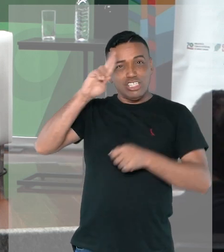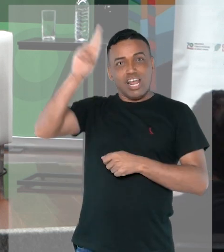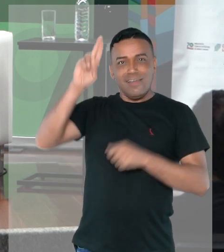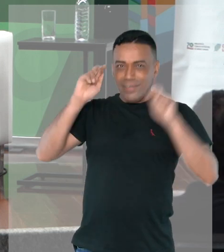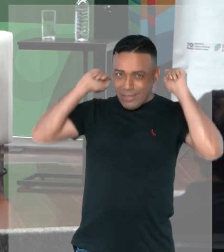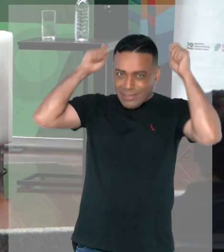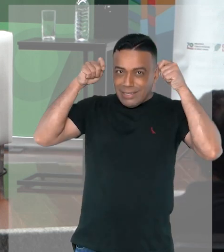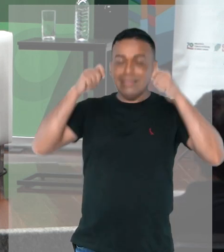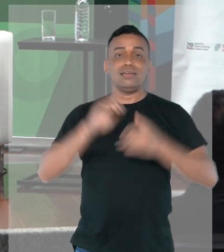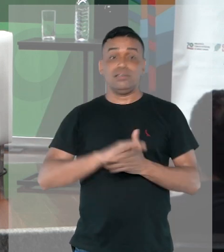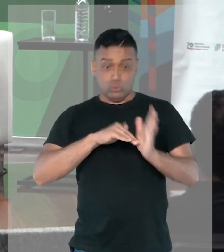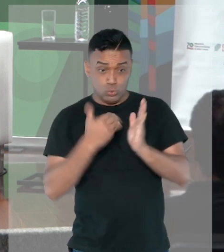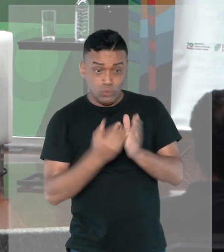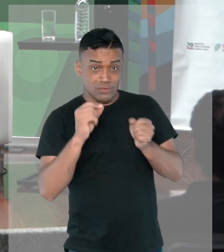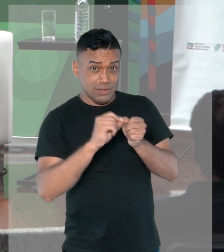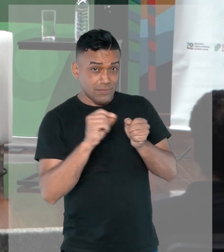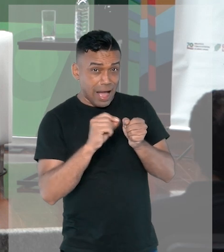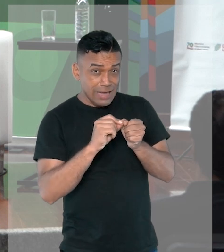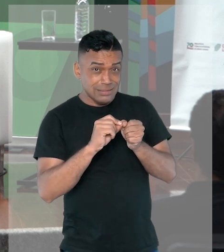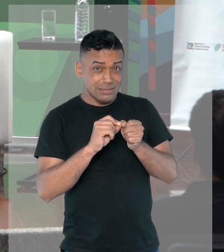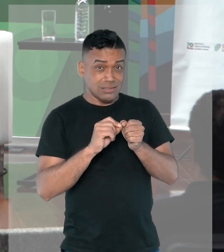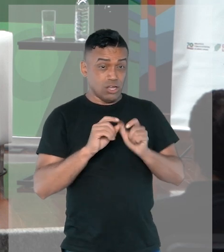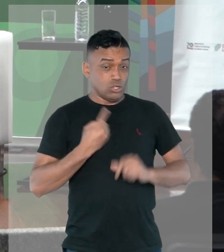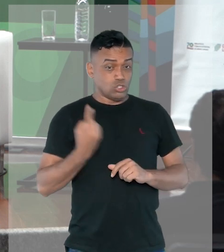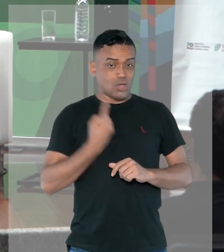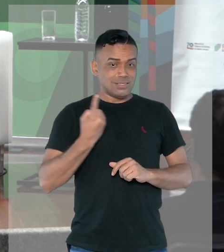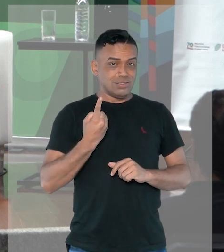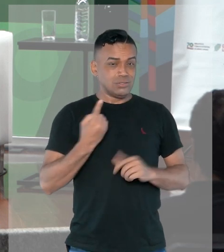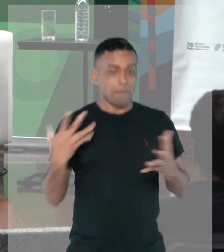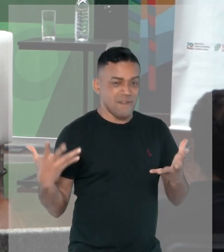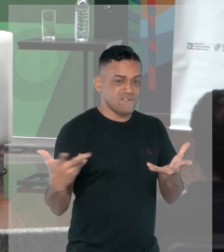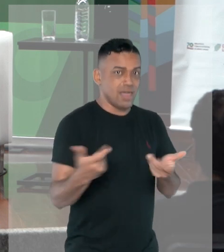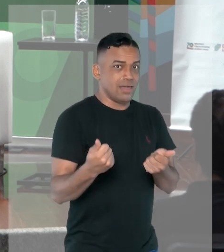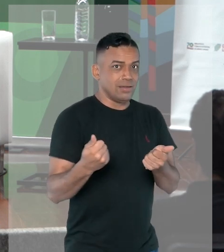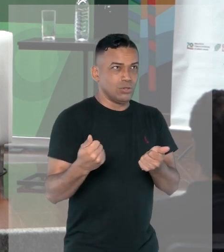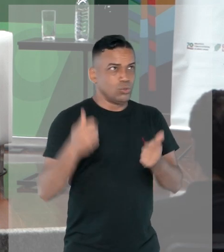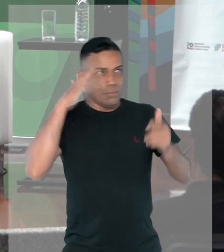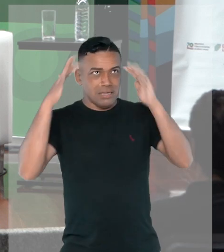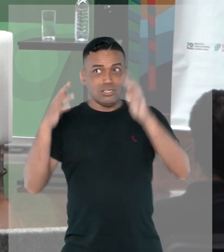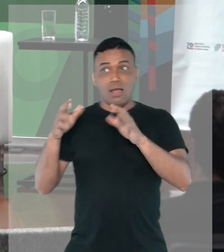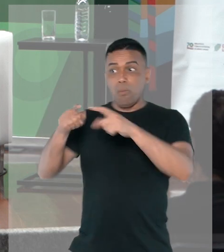que você faz quando ninguém está vendo tem que ser tão perfeito como se você estivesse numa sala cheia de pessoas.